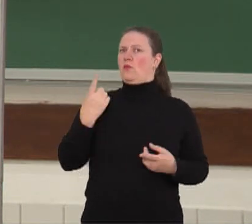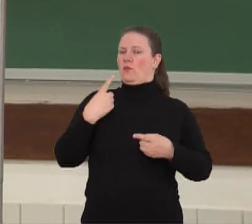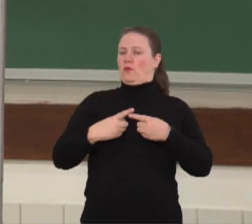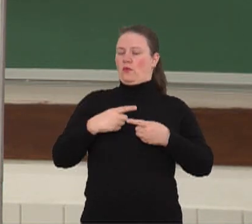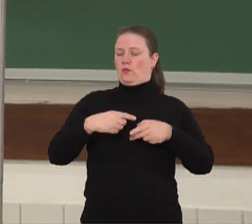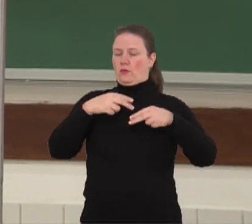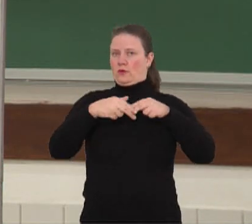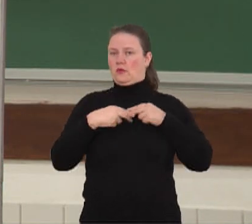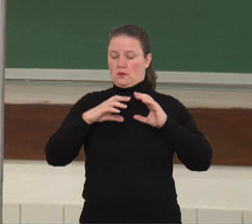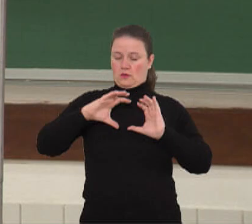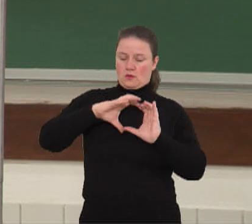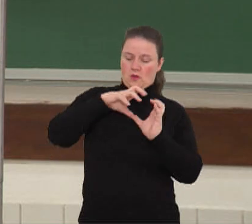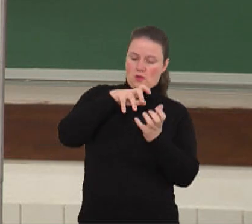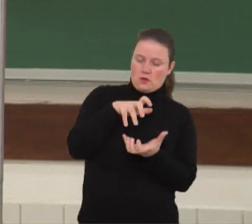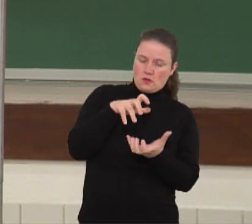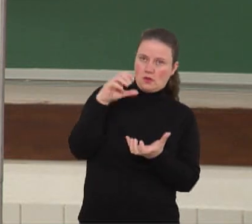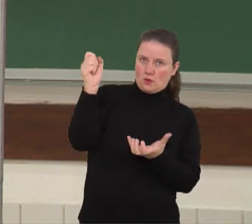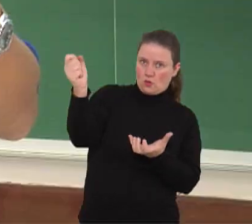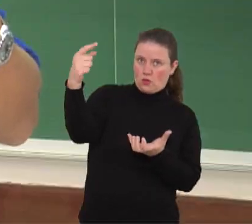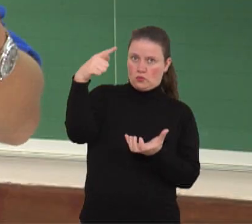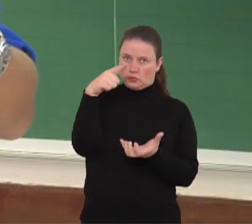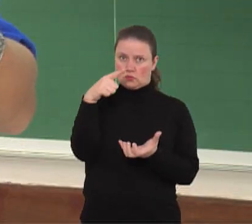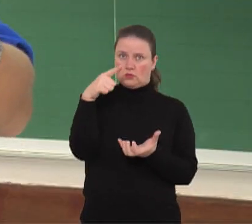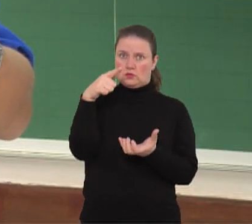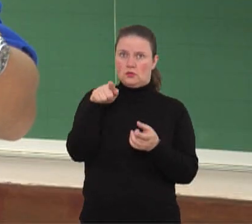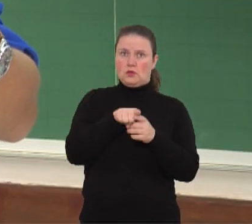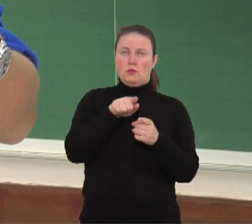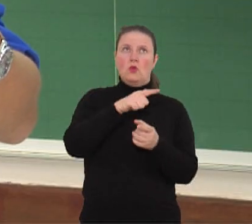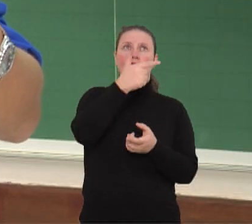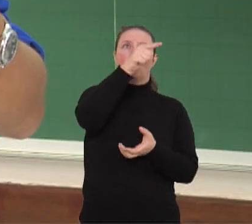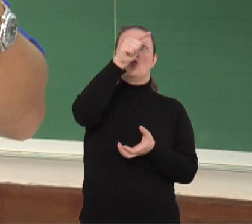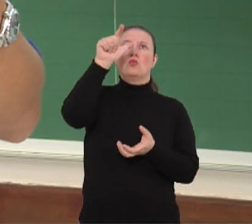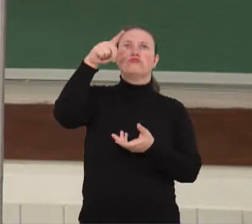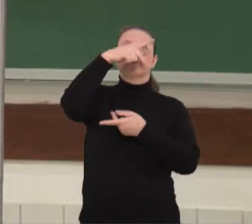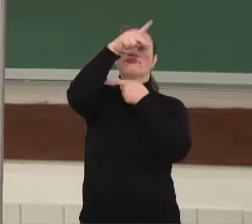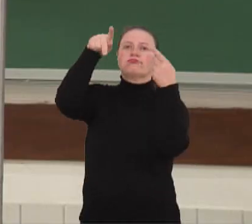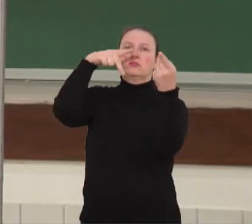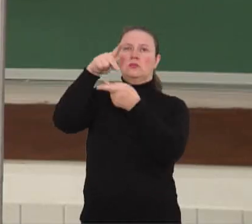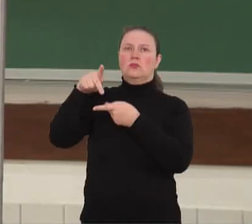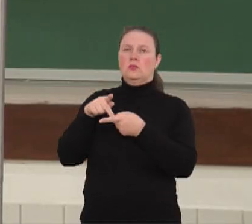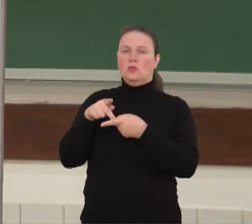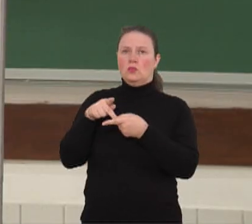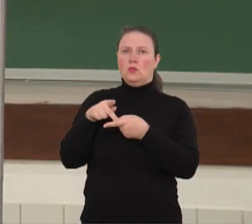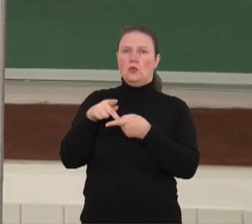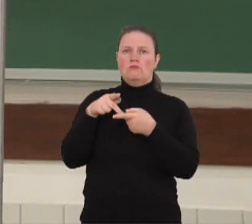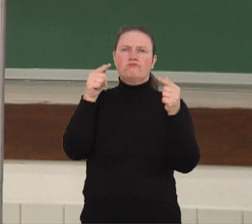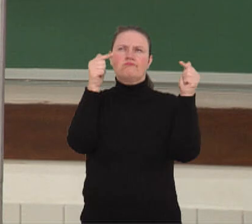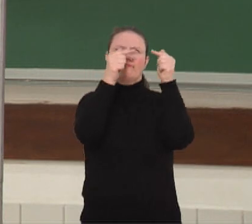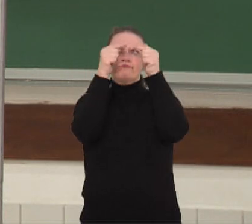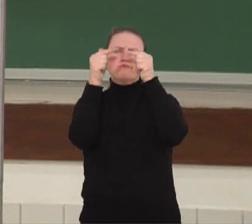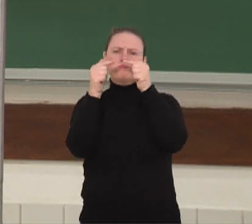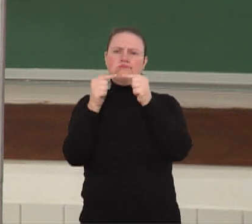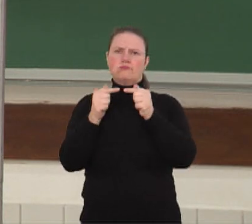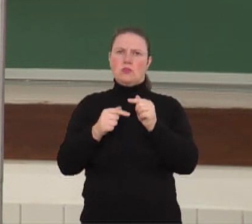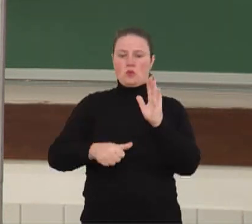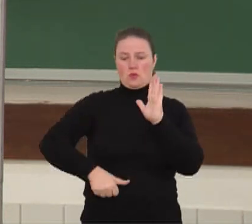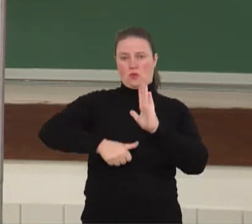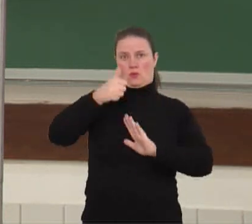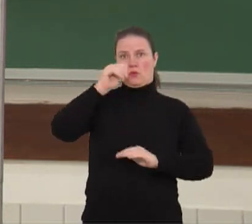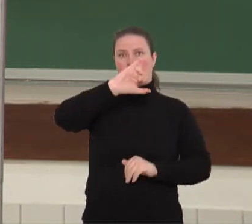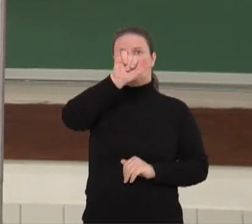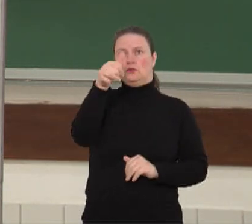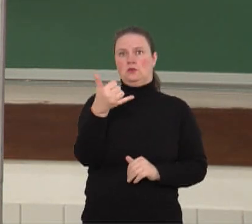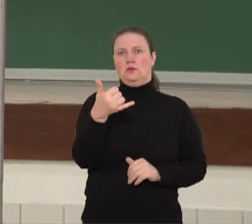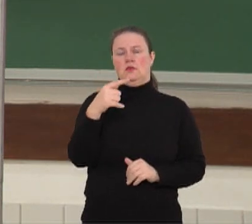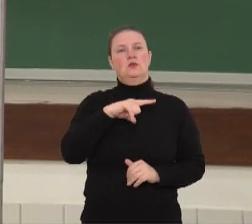da Terra em relação ao Sol e em relação a outros astros. Então a gente combina a posição desses astros para saber, é 1º de janeiro. Não